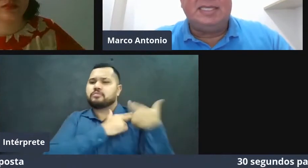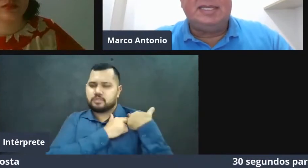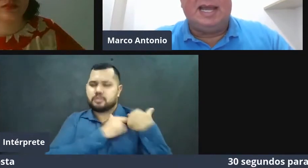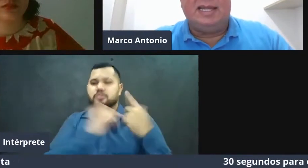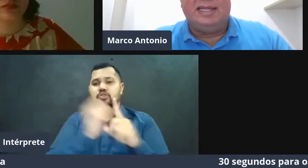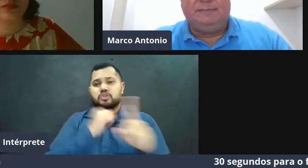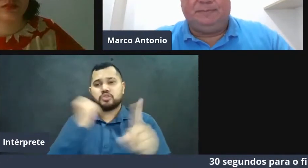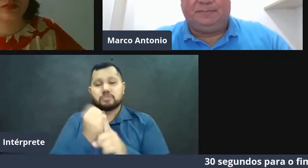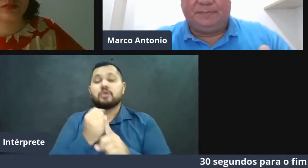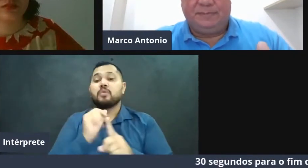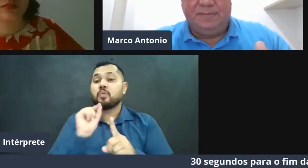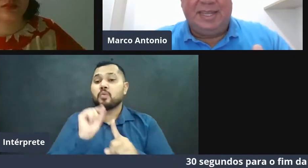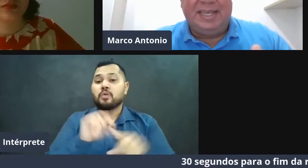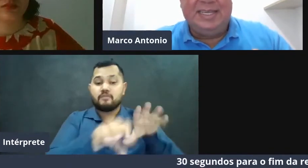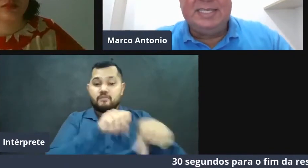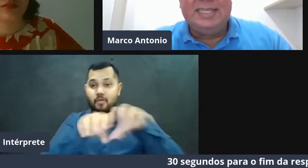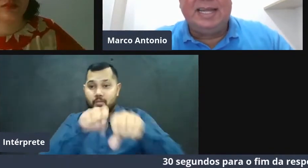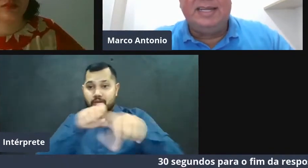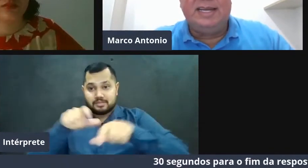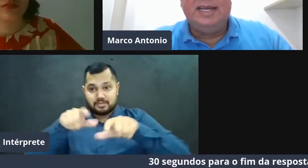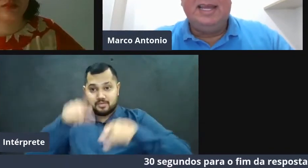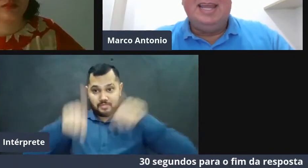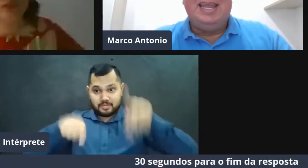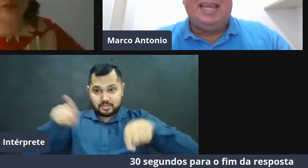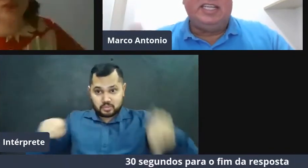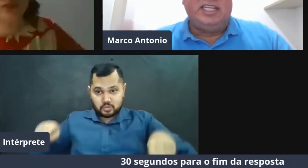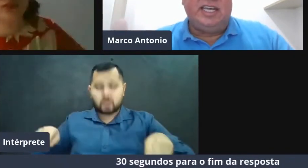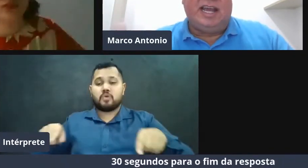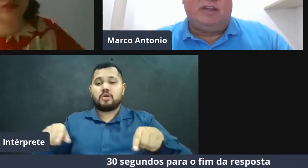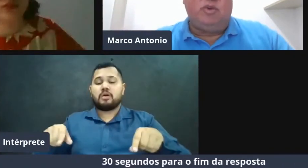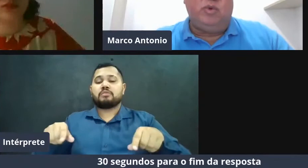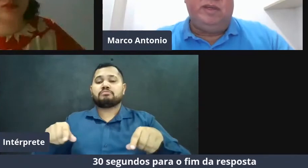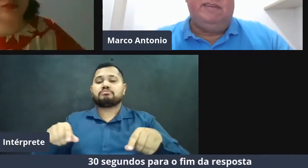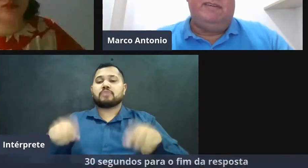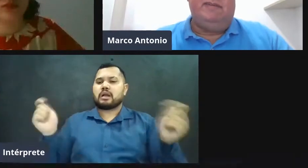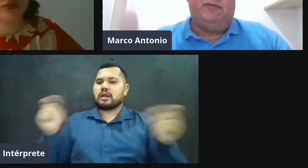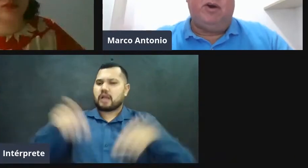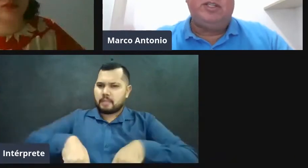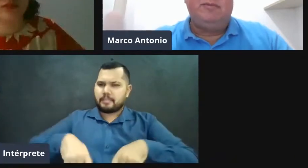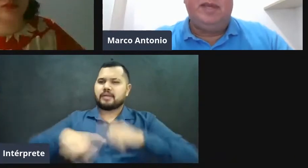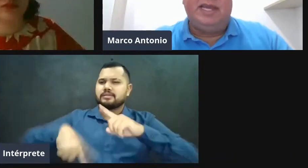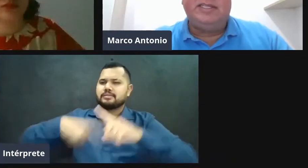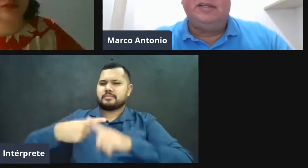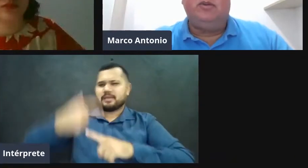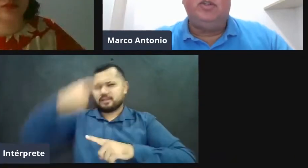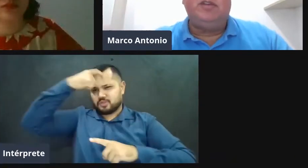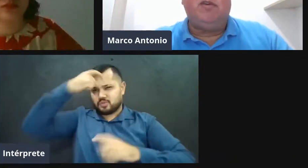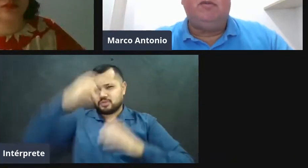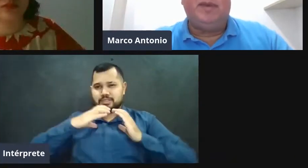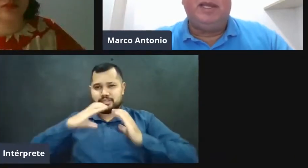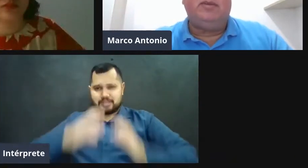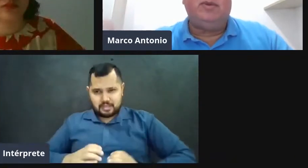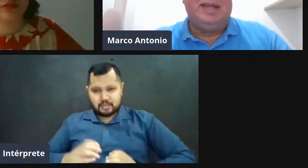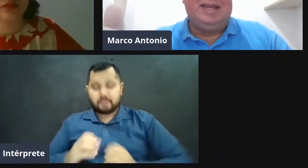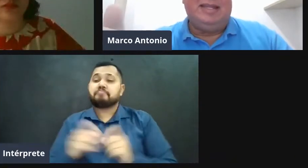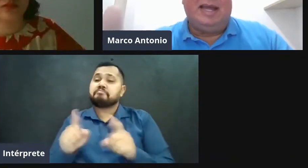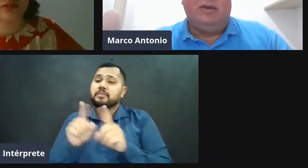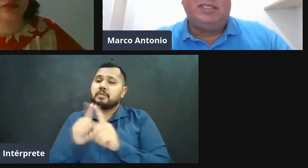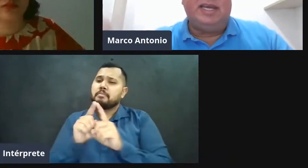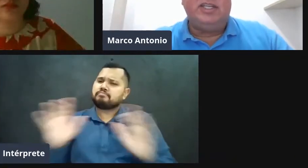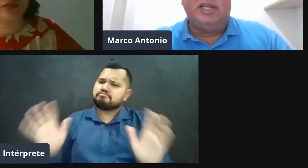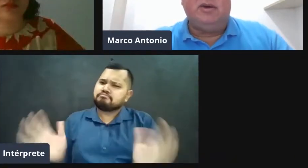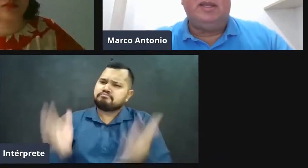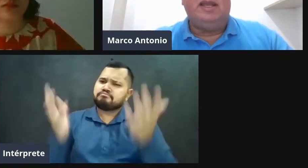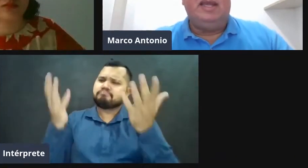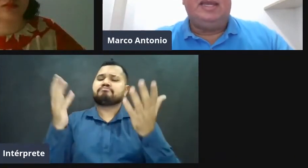obra capacitada e cidadã, e que a gente atue fortemente no desenvolvimento